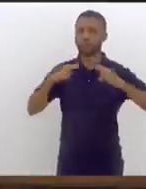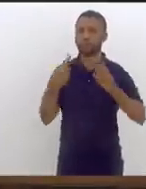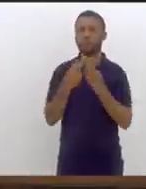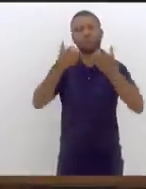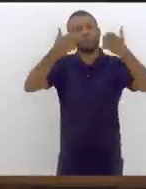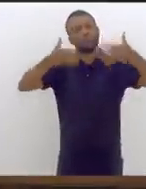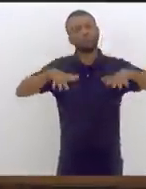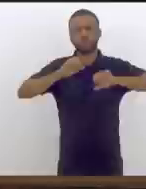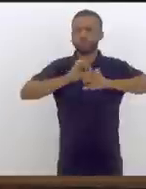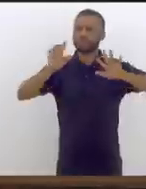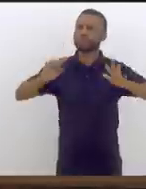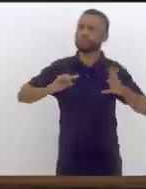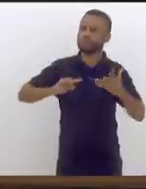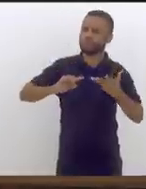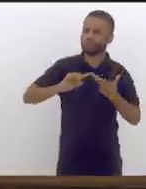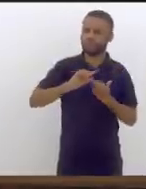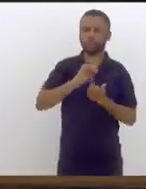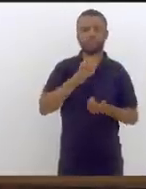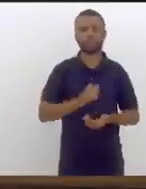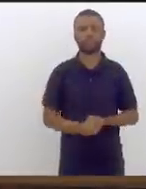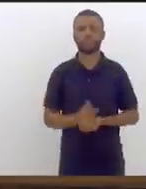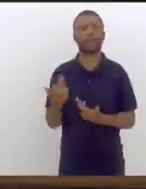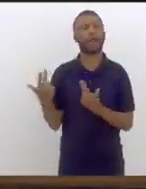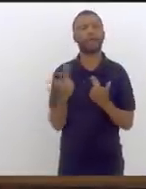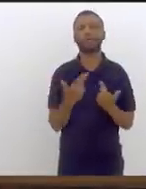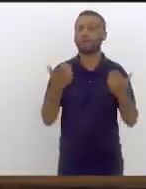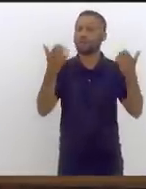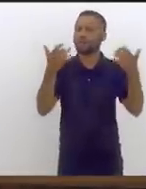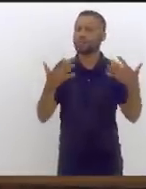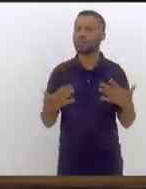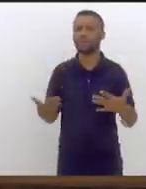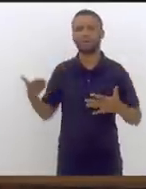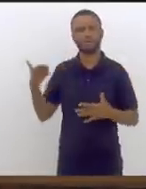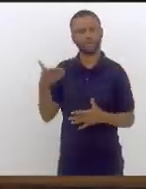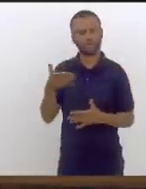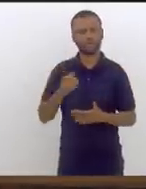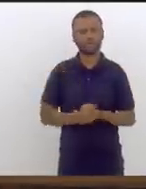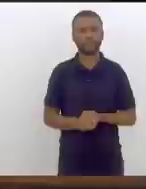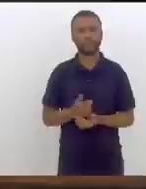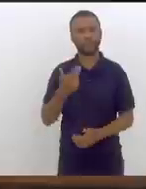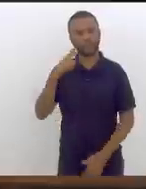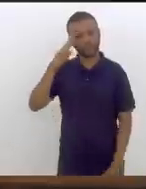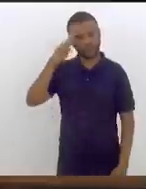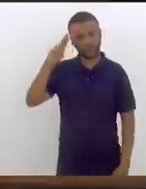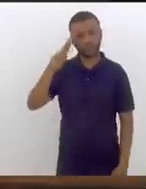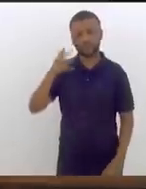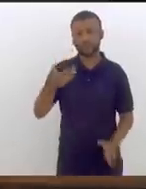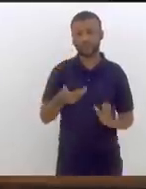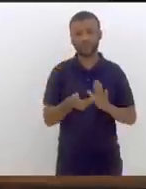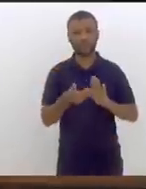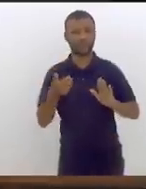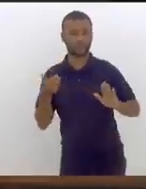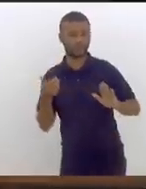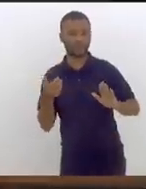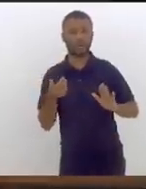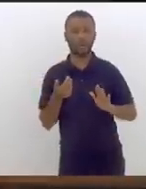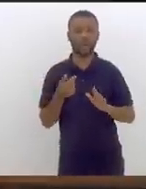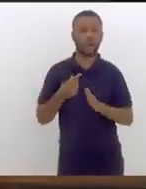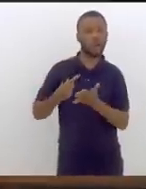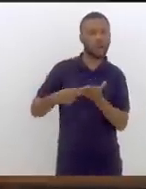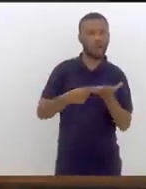bem claro com relação a isso é conforme eu falei com o senhor aqui eu falei aqui o tenente me tirou de forma para ver